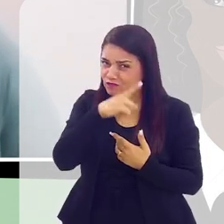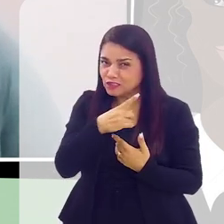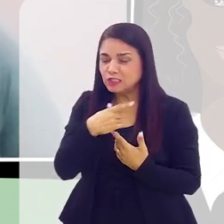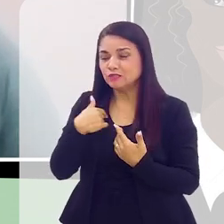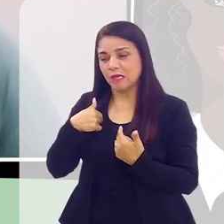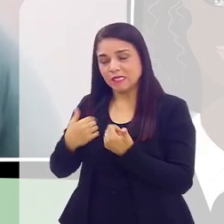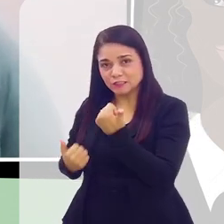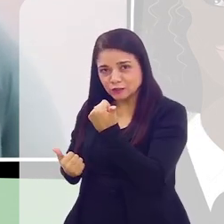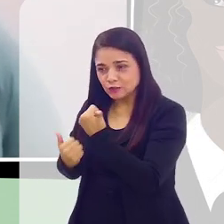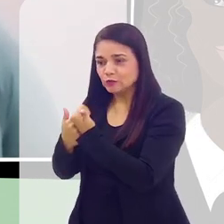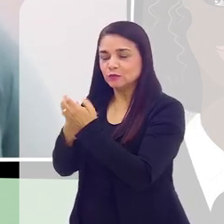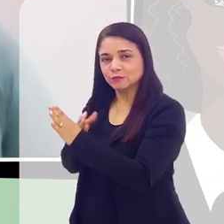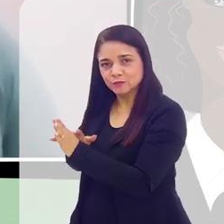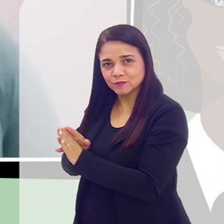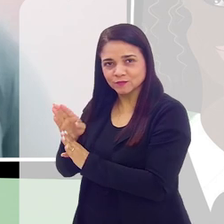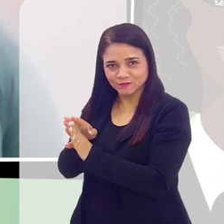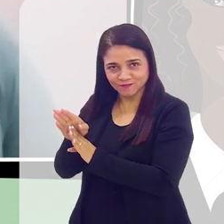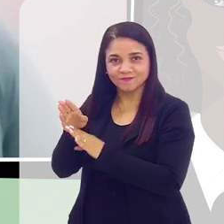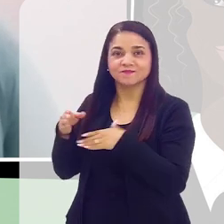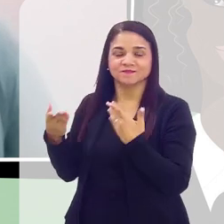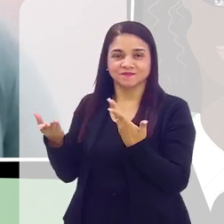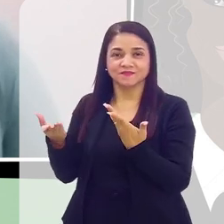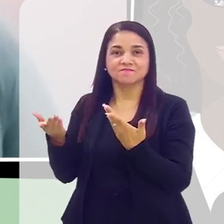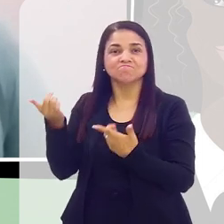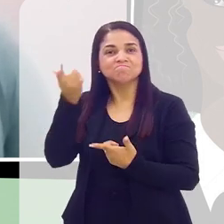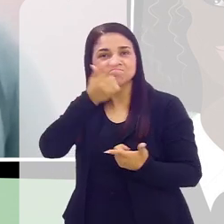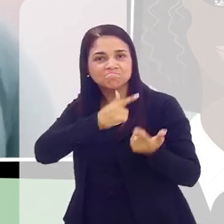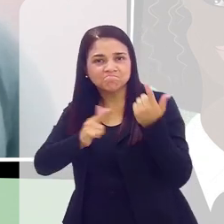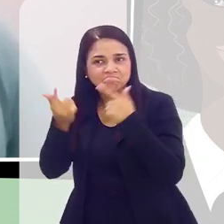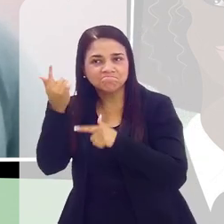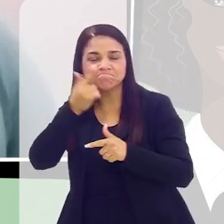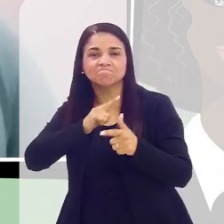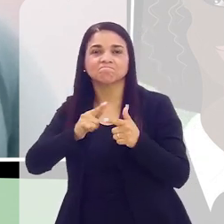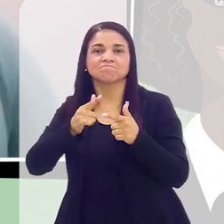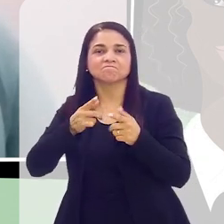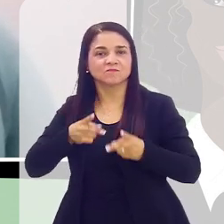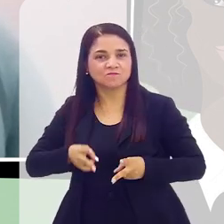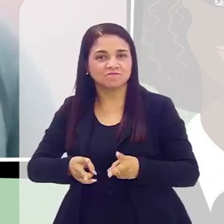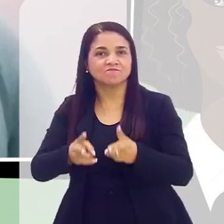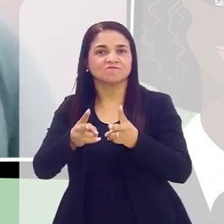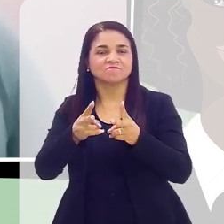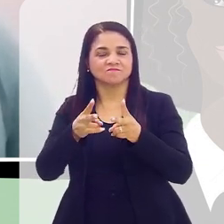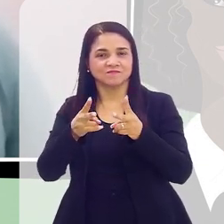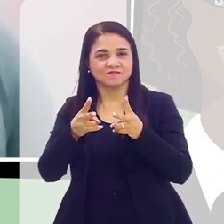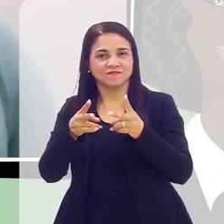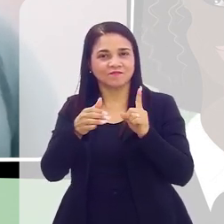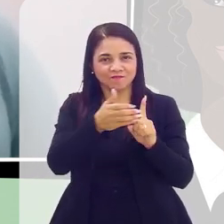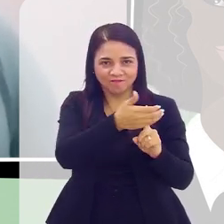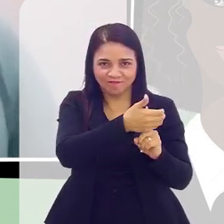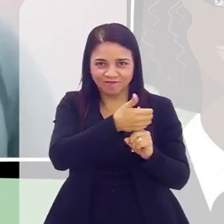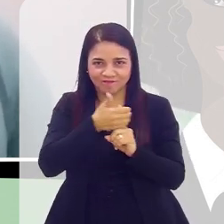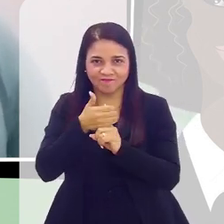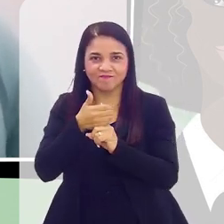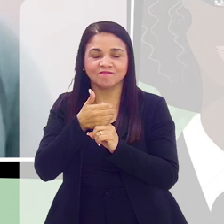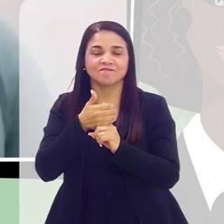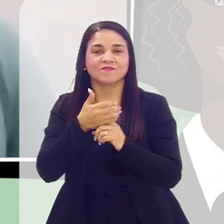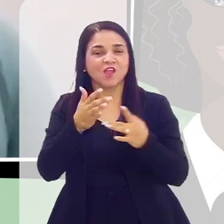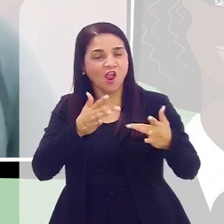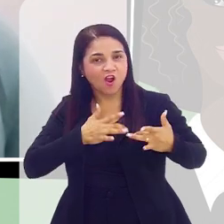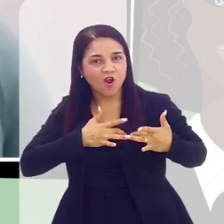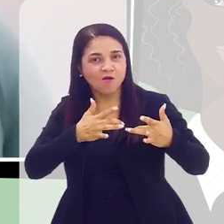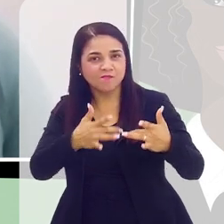complicado, e a gente acaba dando esse suporte técnico para conseguir até continuar com esse acolhimento,